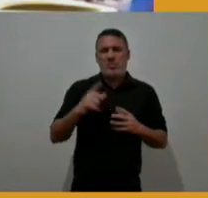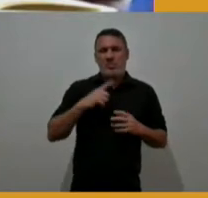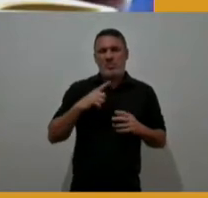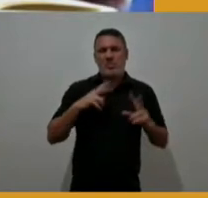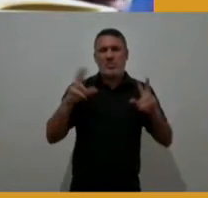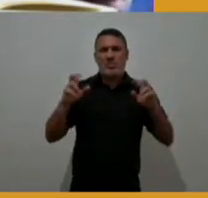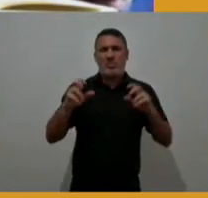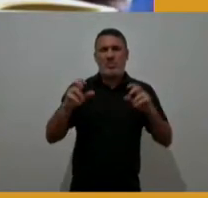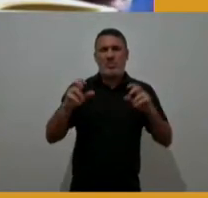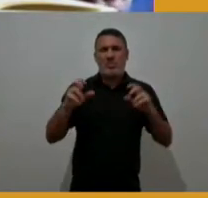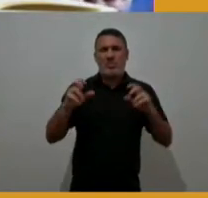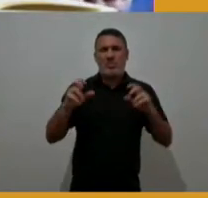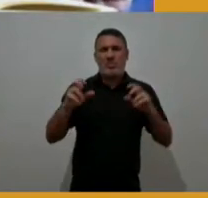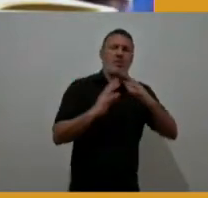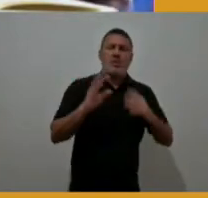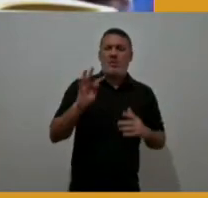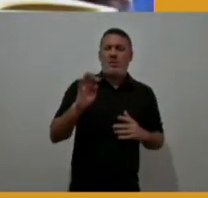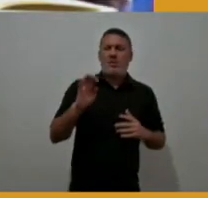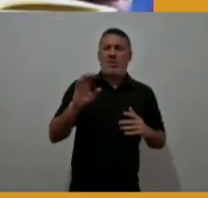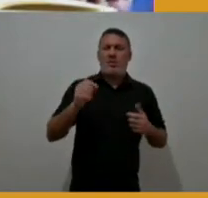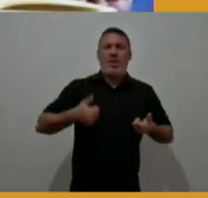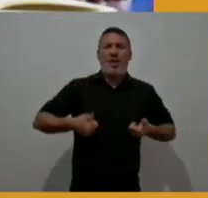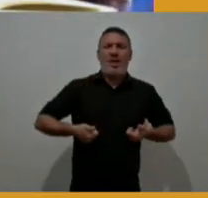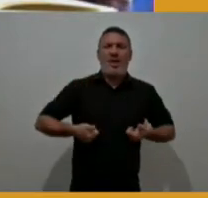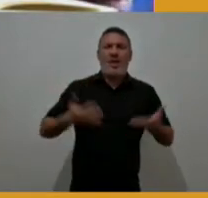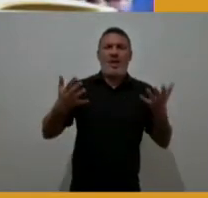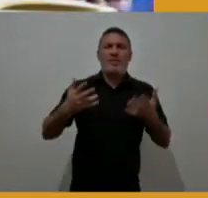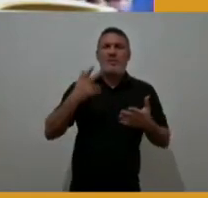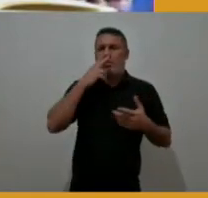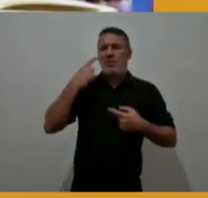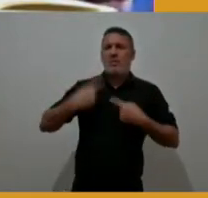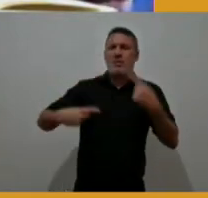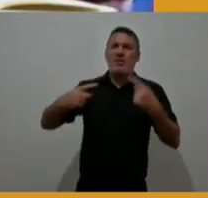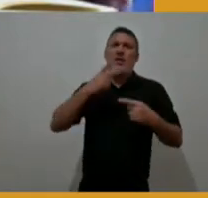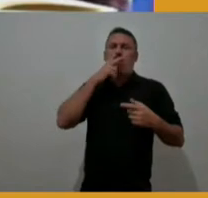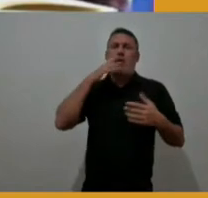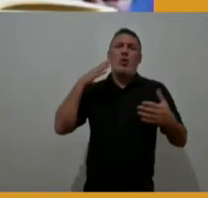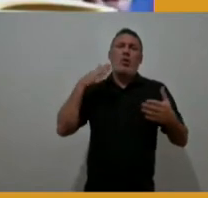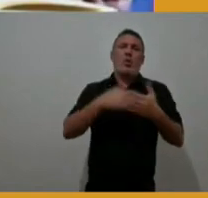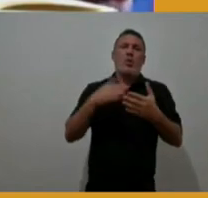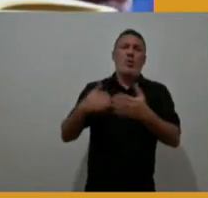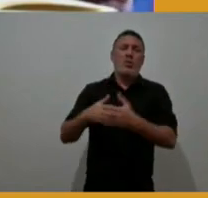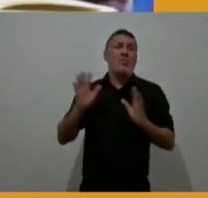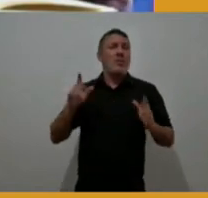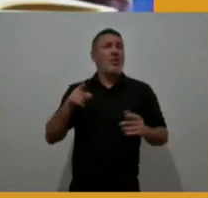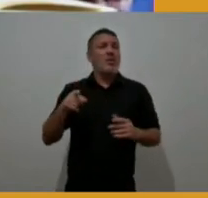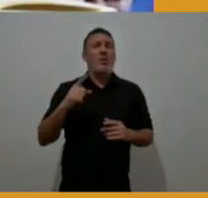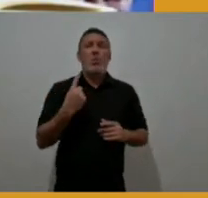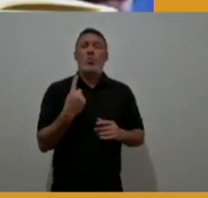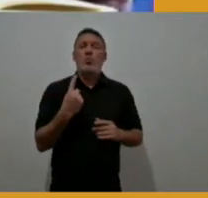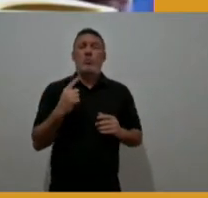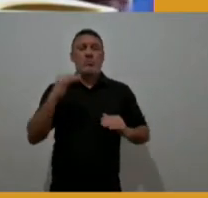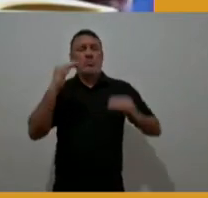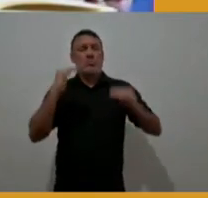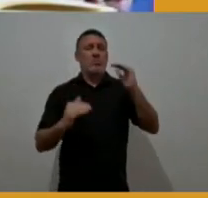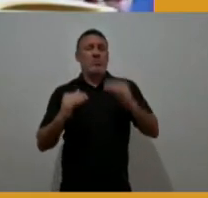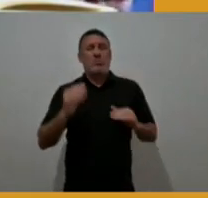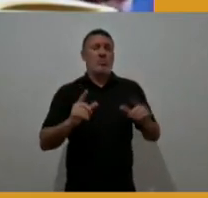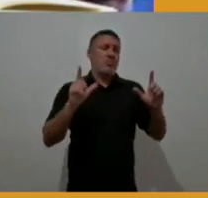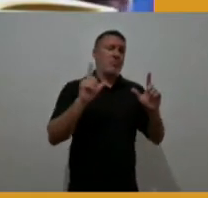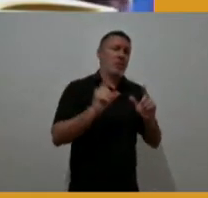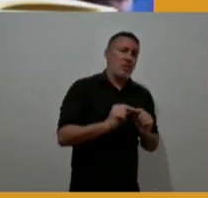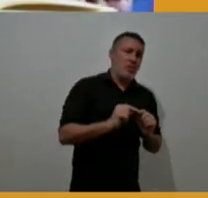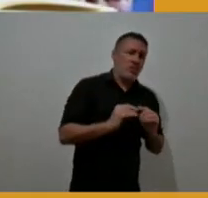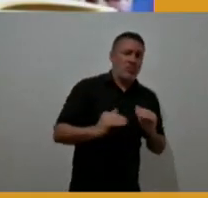sido discutido como um fim em si próprio. Ele é um mero instrumento para reduzir e assegurar a